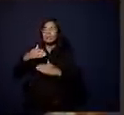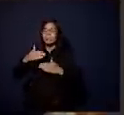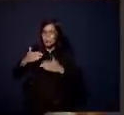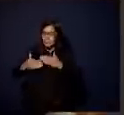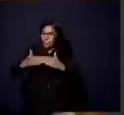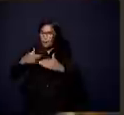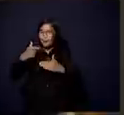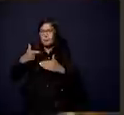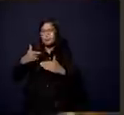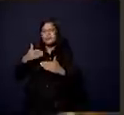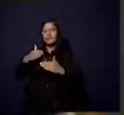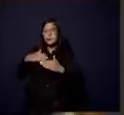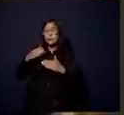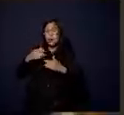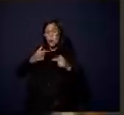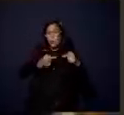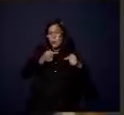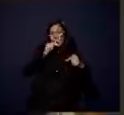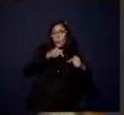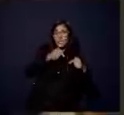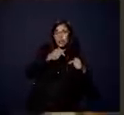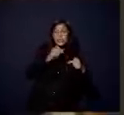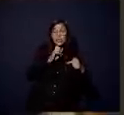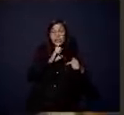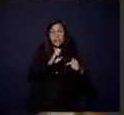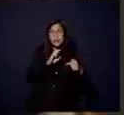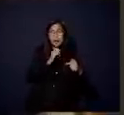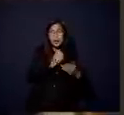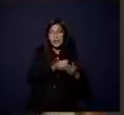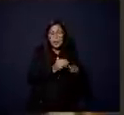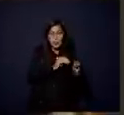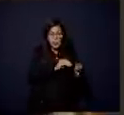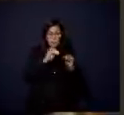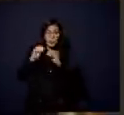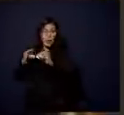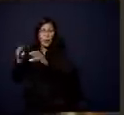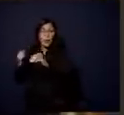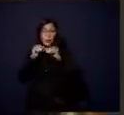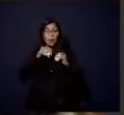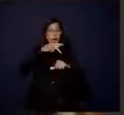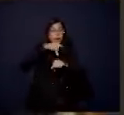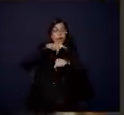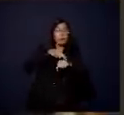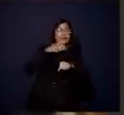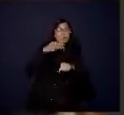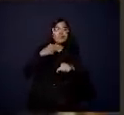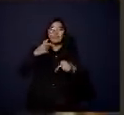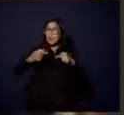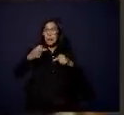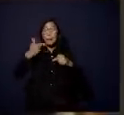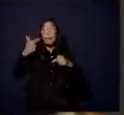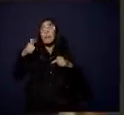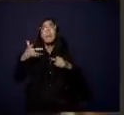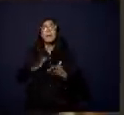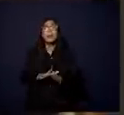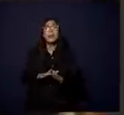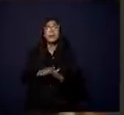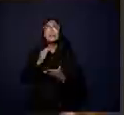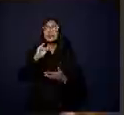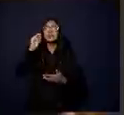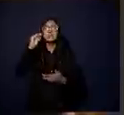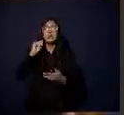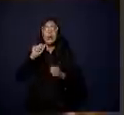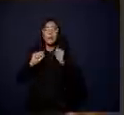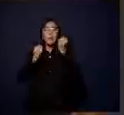o seu concorrente seja na exportação seja na concorrência no mercado doméstico então está tirando competividade da indústria